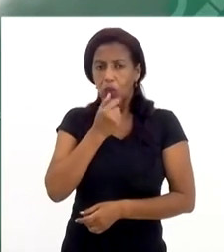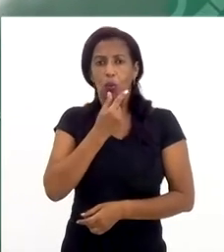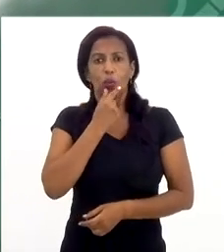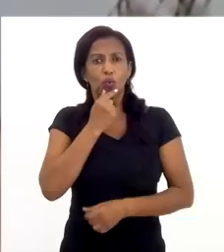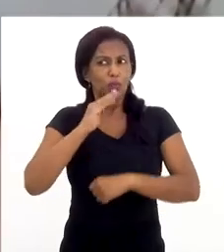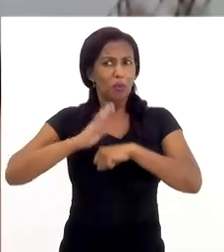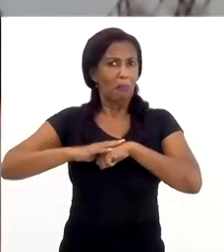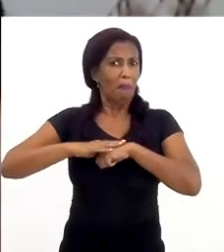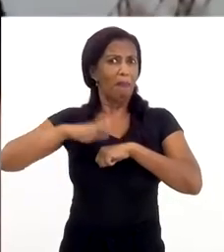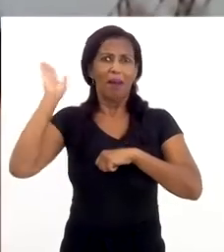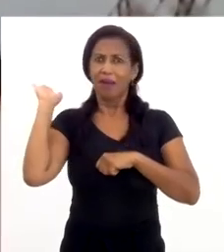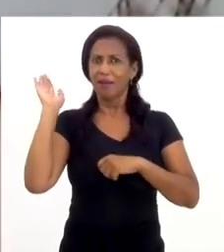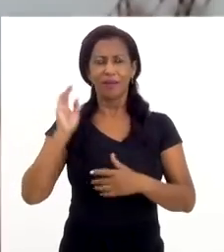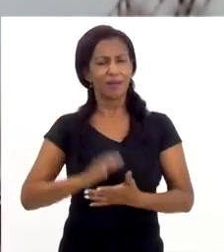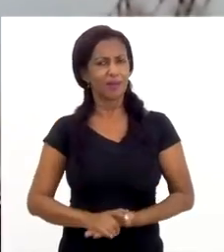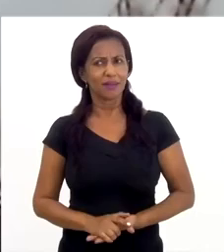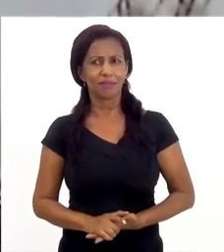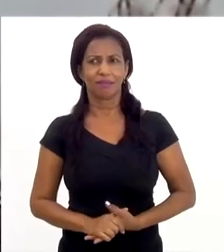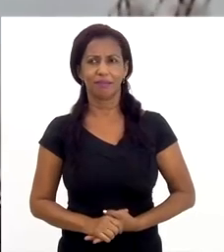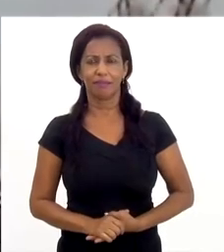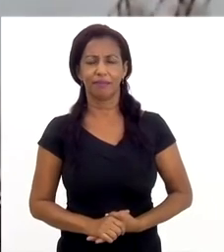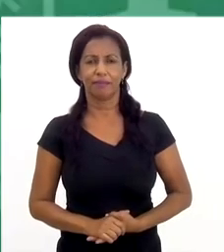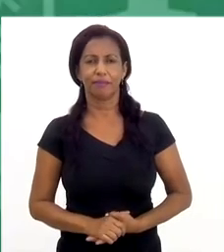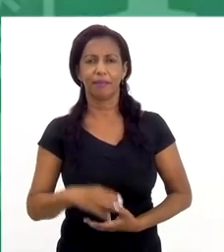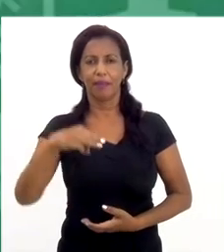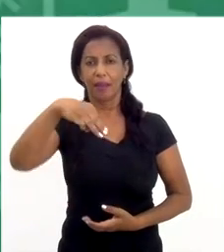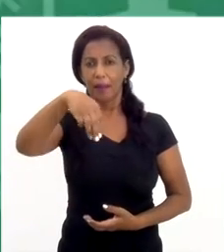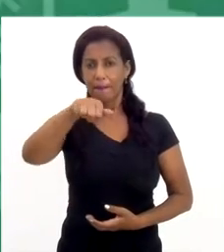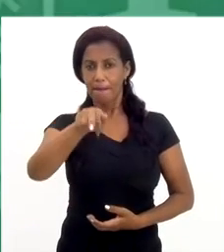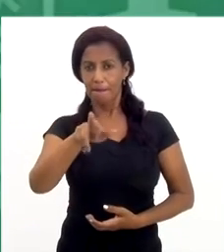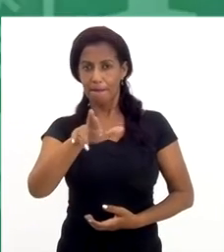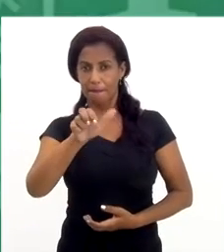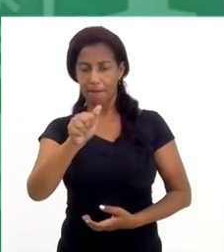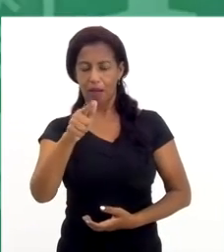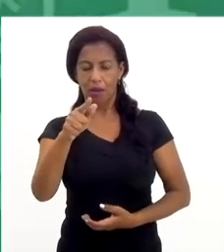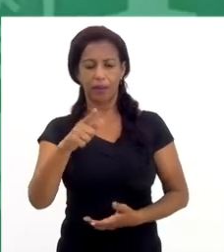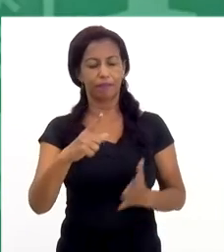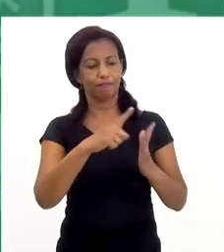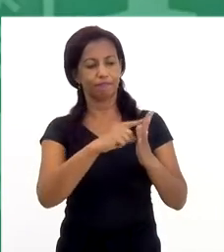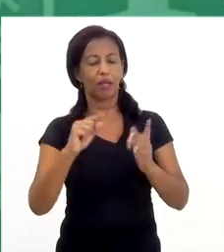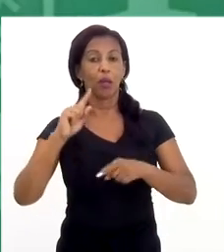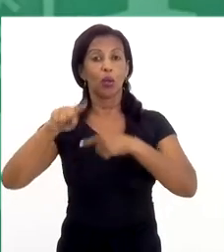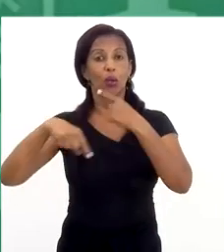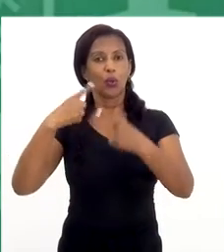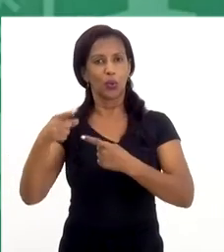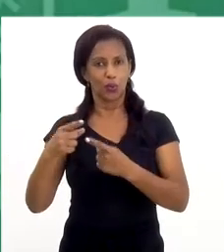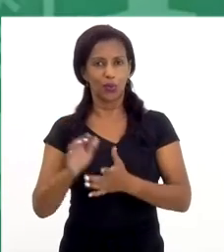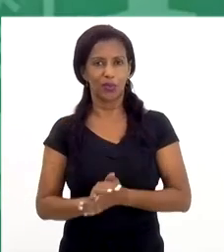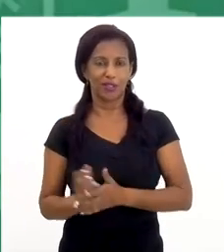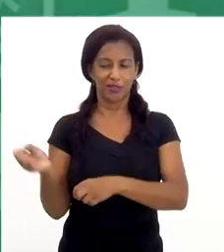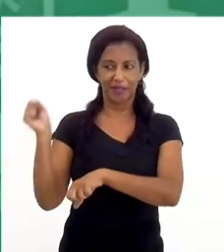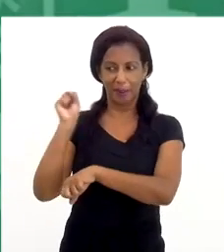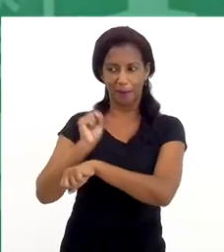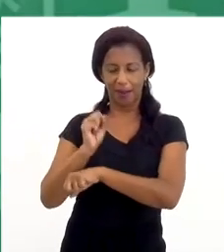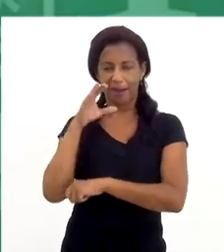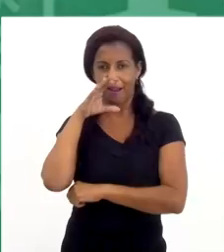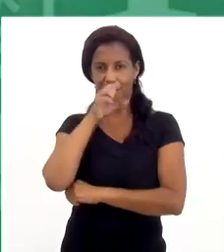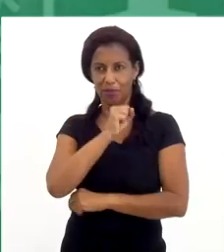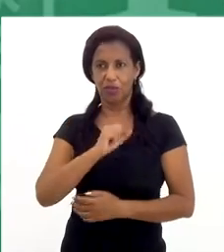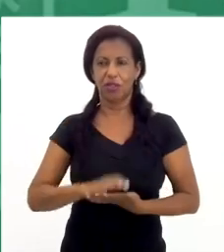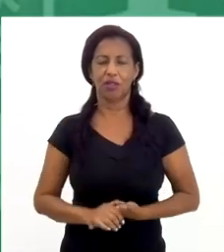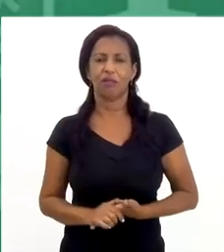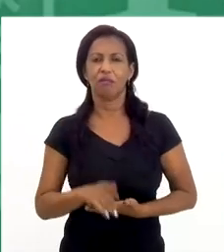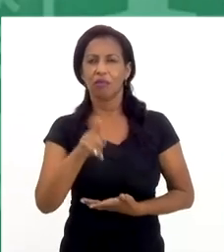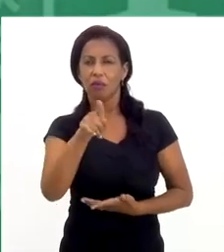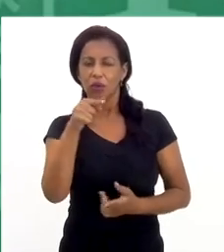se Calam os meninos ficaram muito mais Maura é justamente sobre isso que a gente vai ter é uma blog porque a